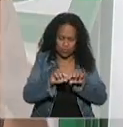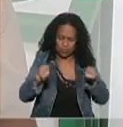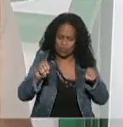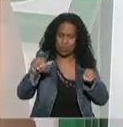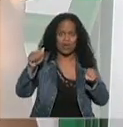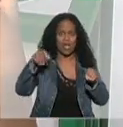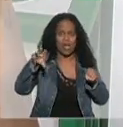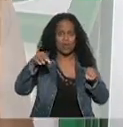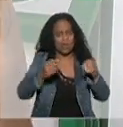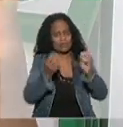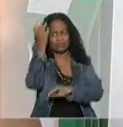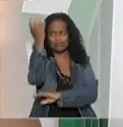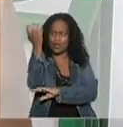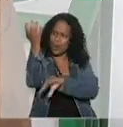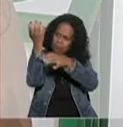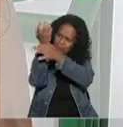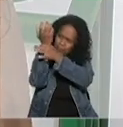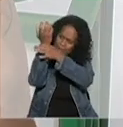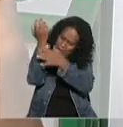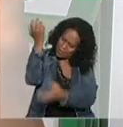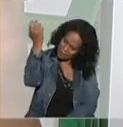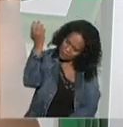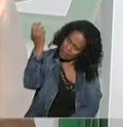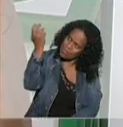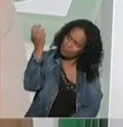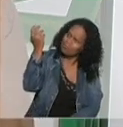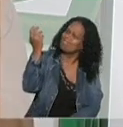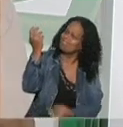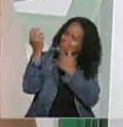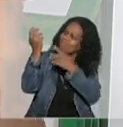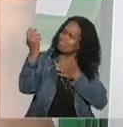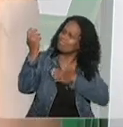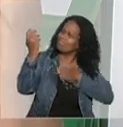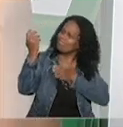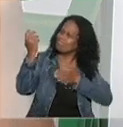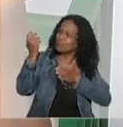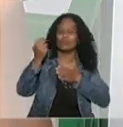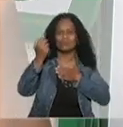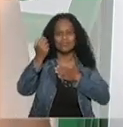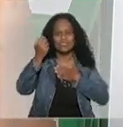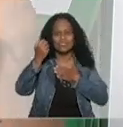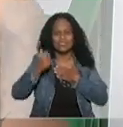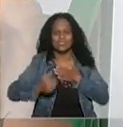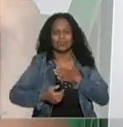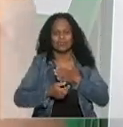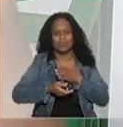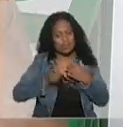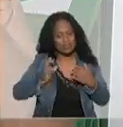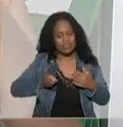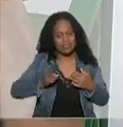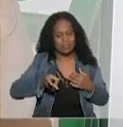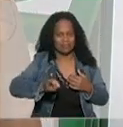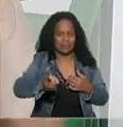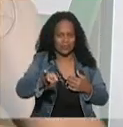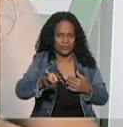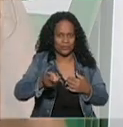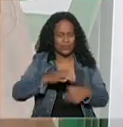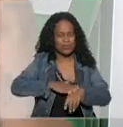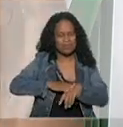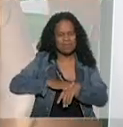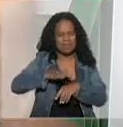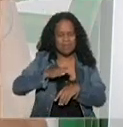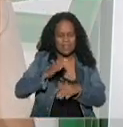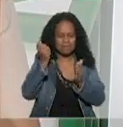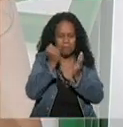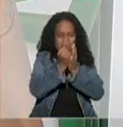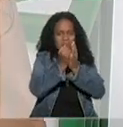né, desde sempre. E eu acho que o que mais ficou pra mim, primeiro são as amizades. Eu acho que assim, tudo lá é coletivo.